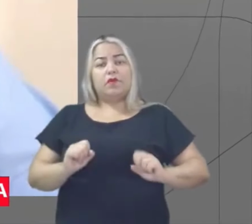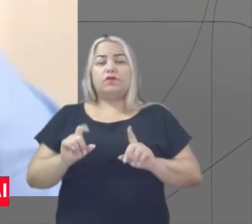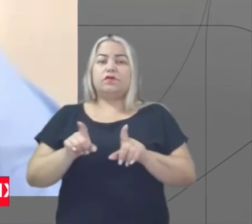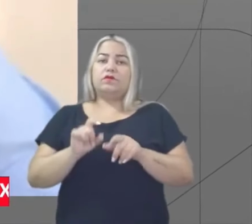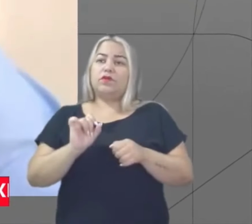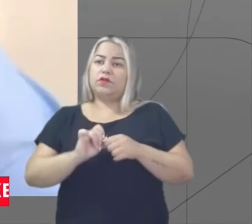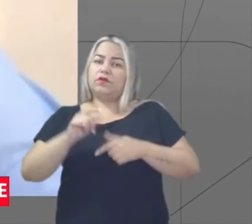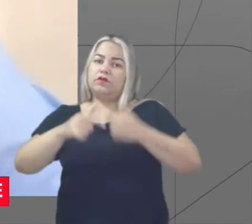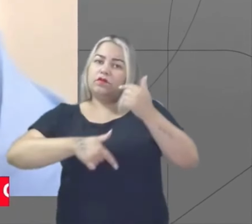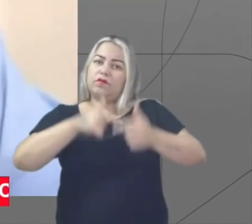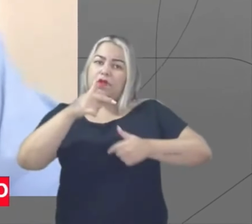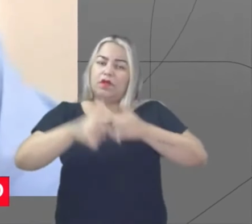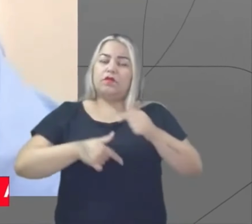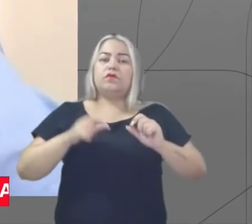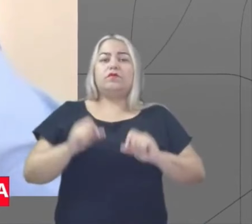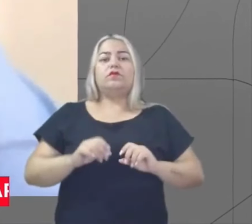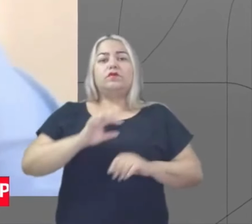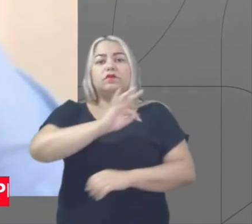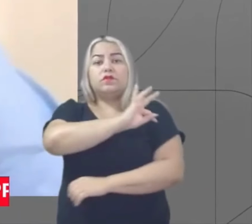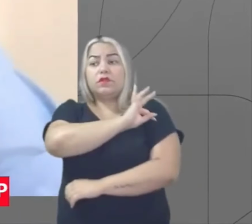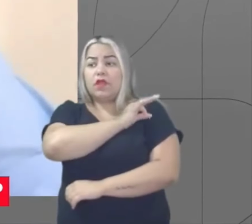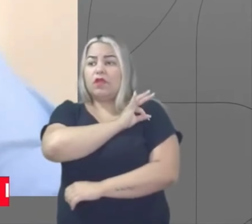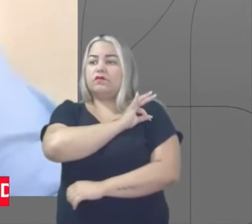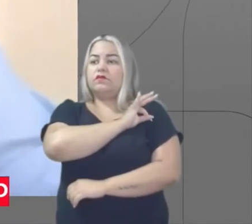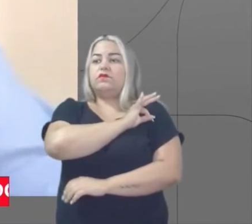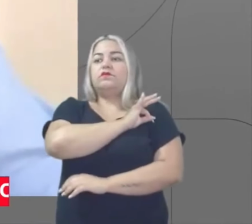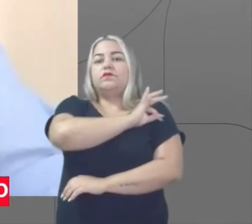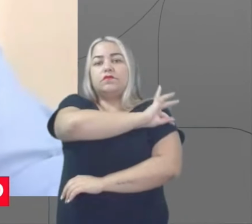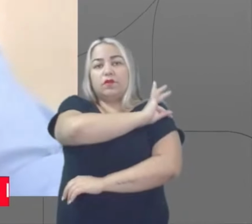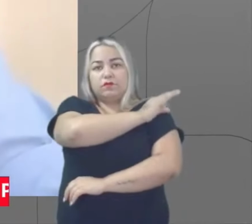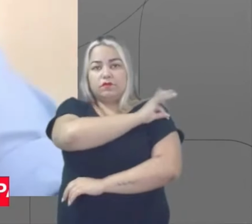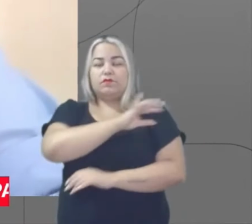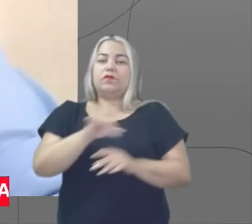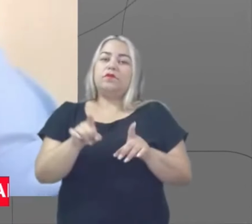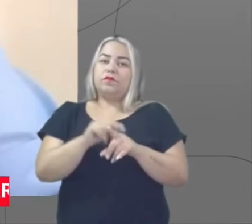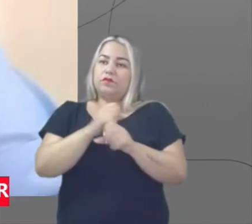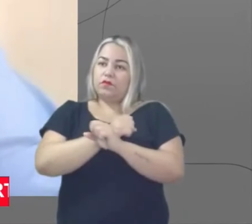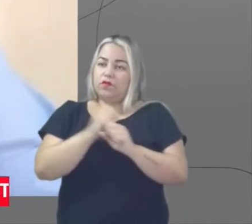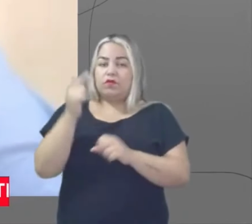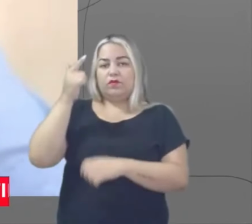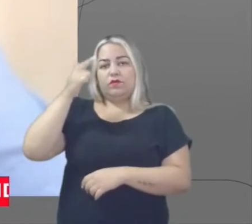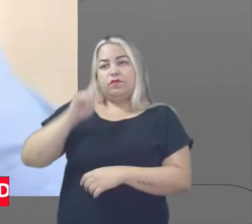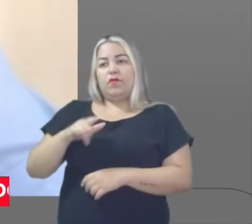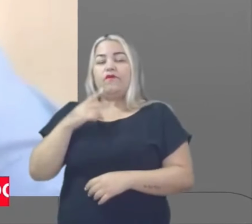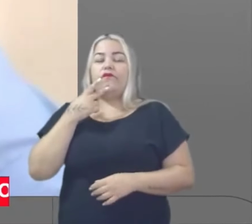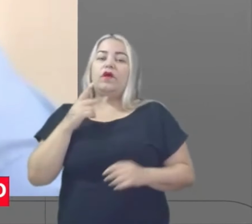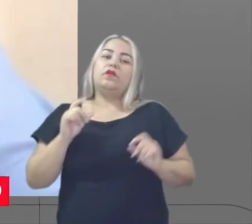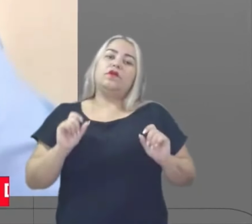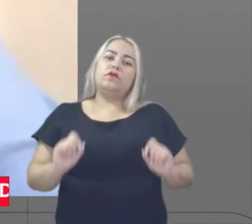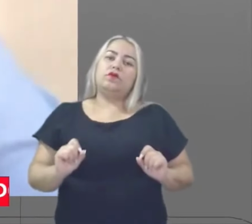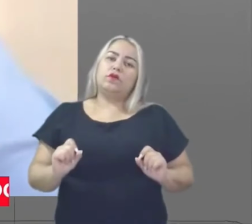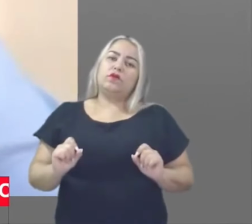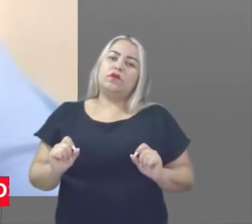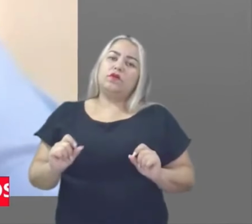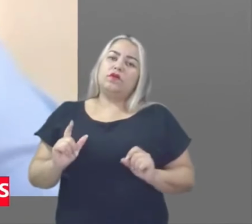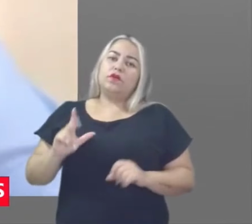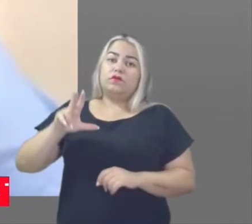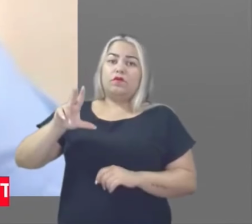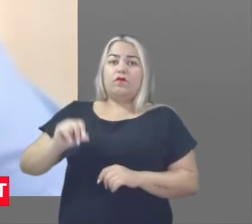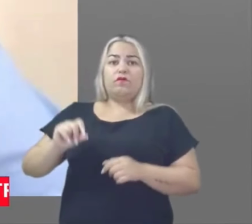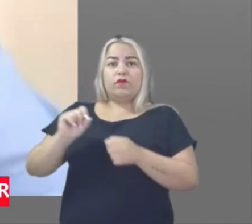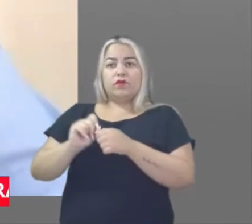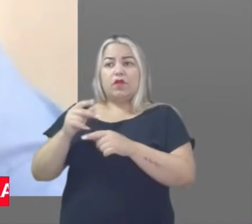o trabalho do ponto de vista técnico da melhor forma possível. Lógico, garantindo, como eu disse aqui, não é o caso da gente fazer